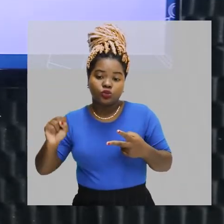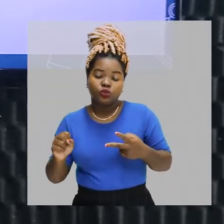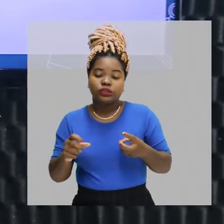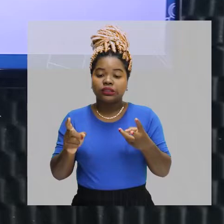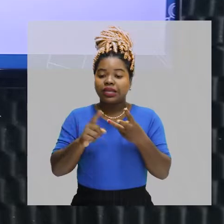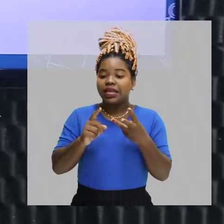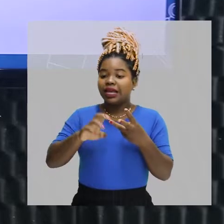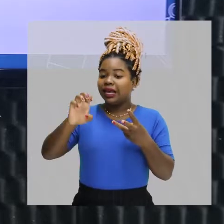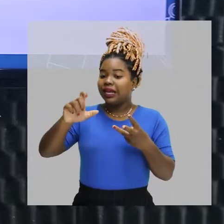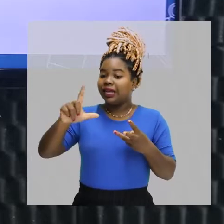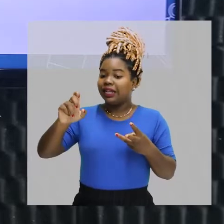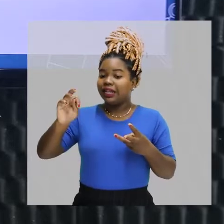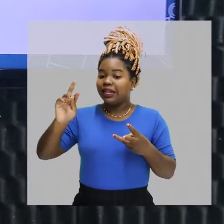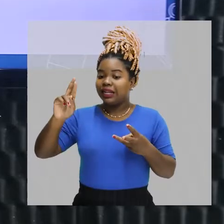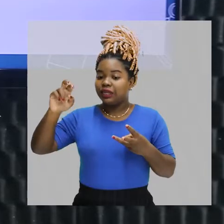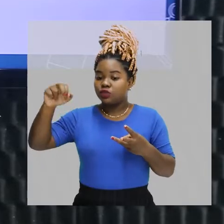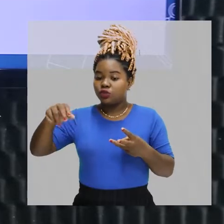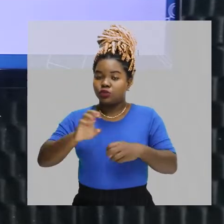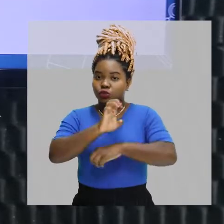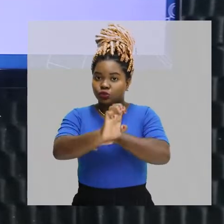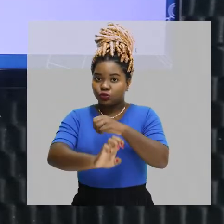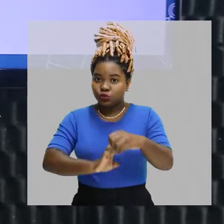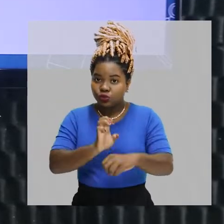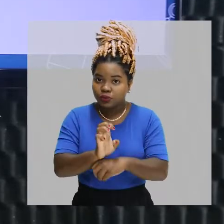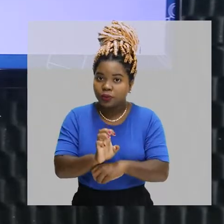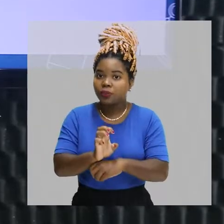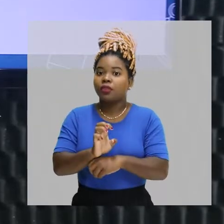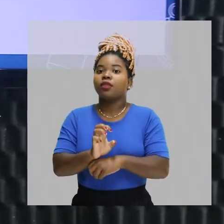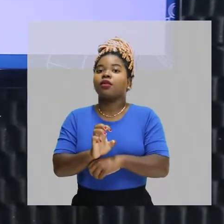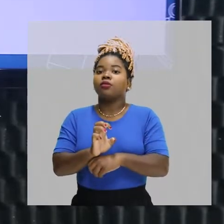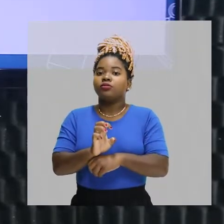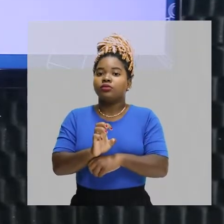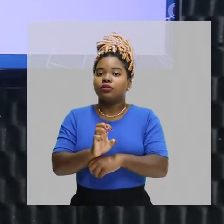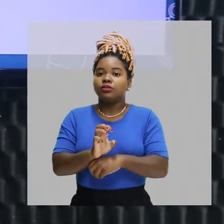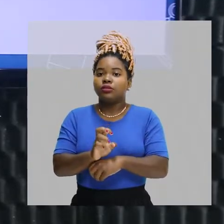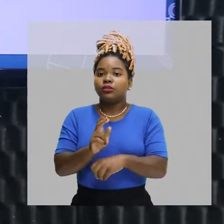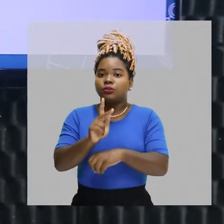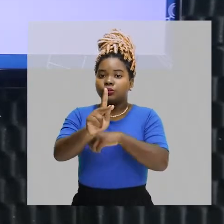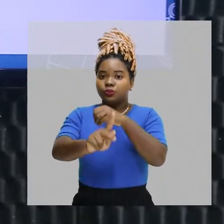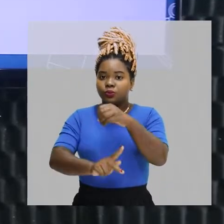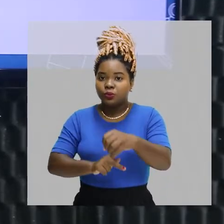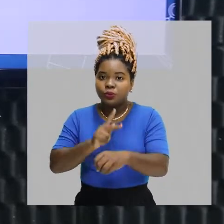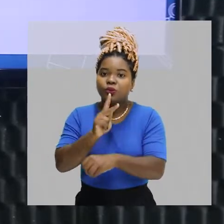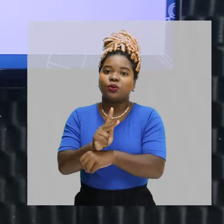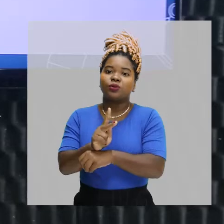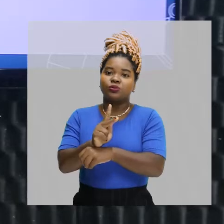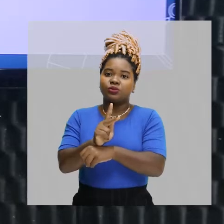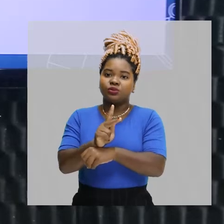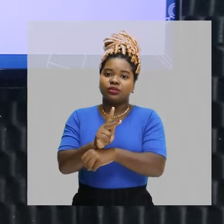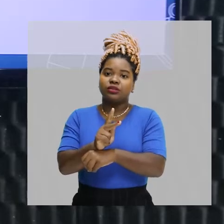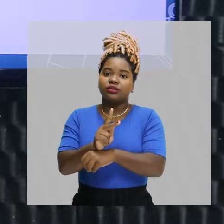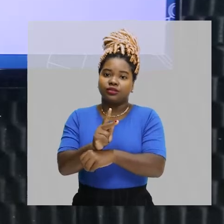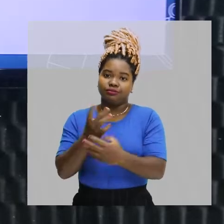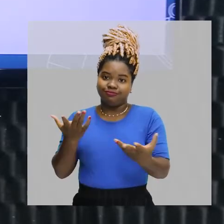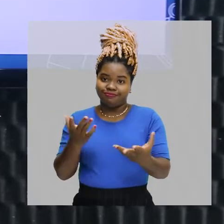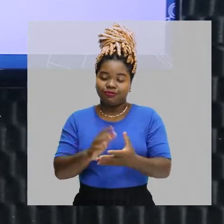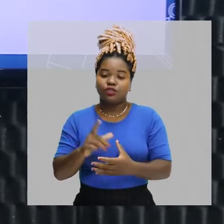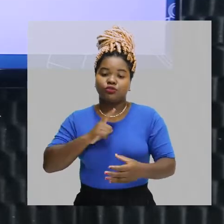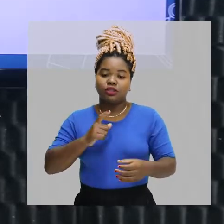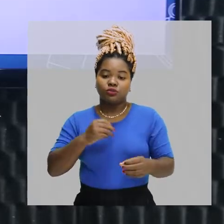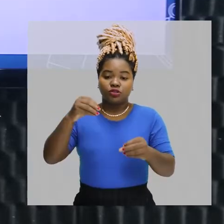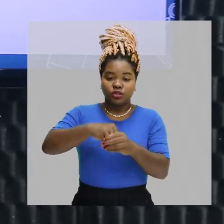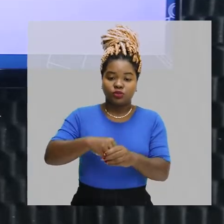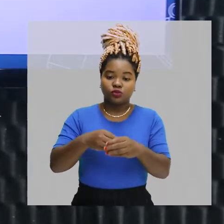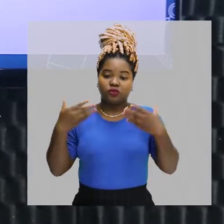parte, né, que seria mais sofisticada aqui do nosso átomo, certo? Então nós temos prótons e nêutrons no núcleo